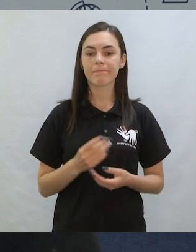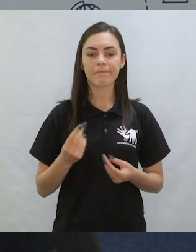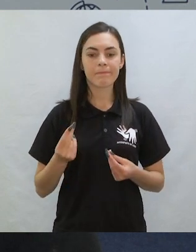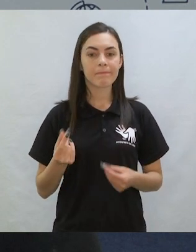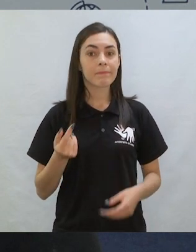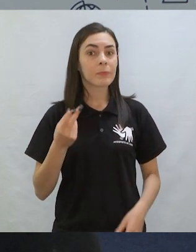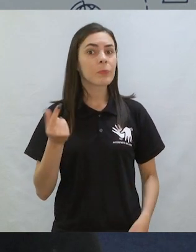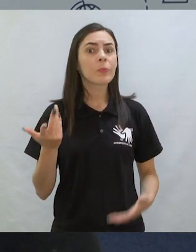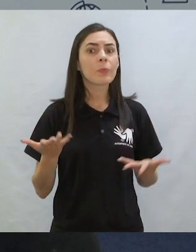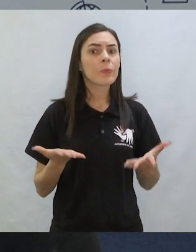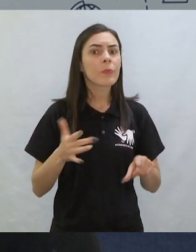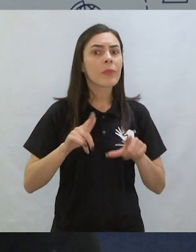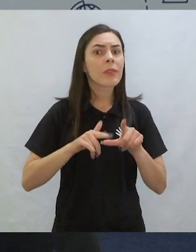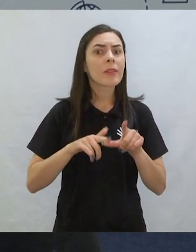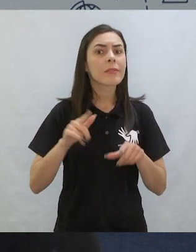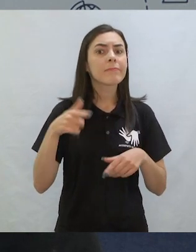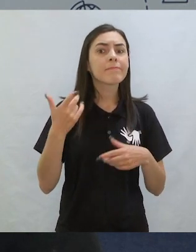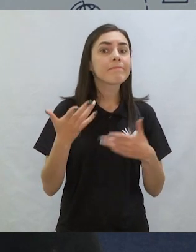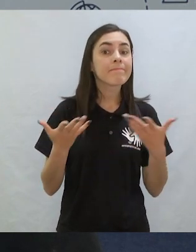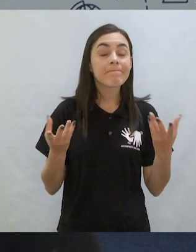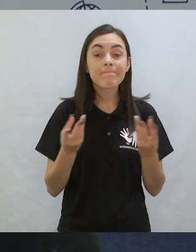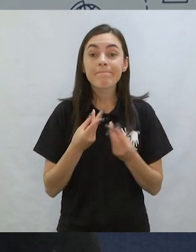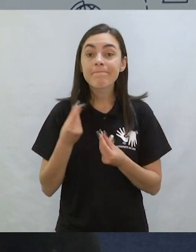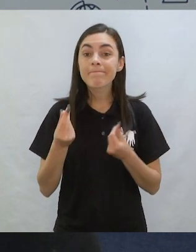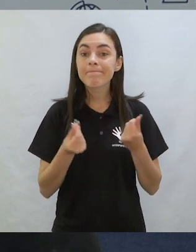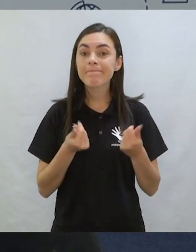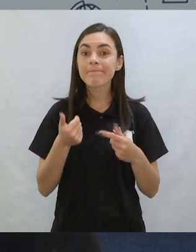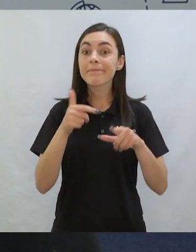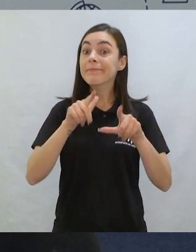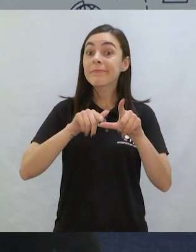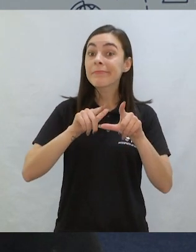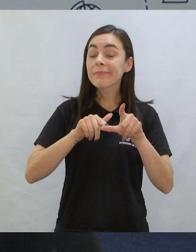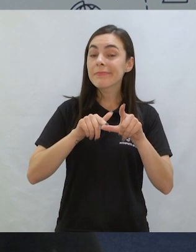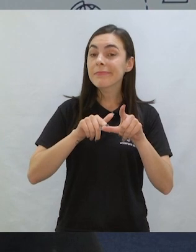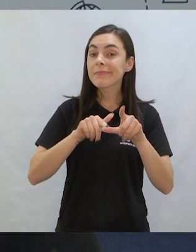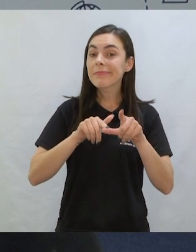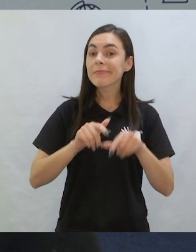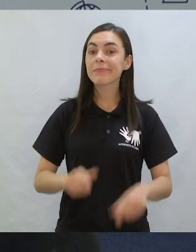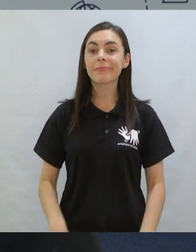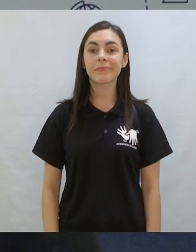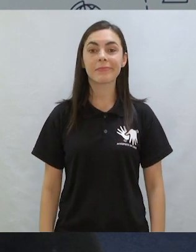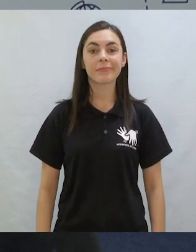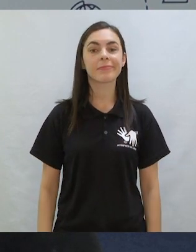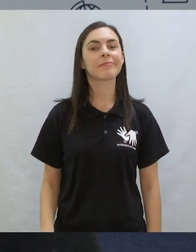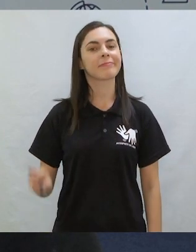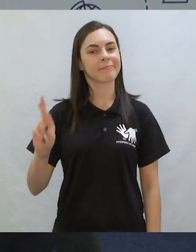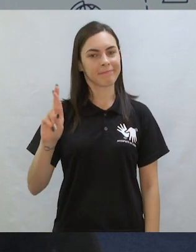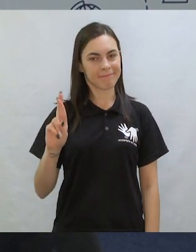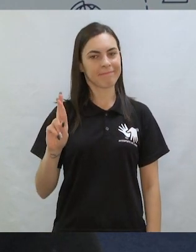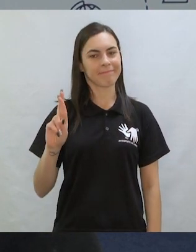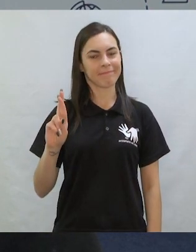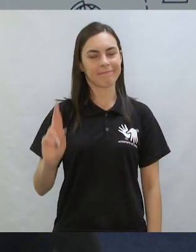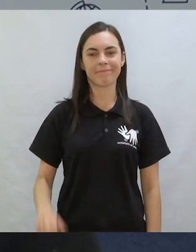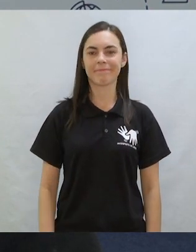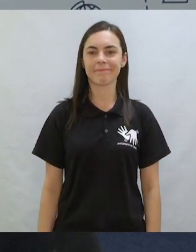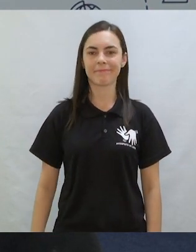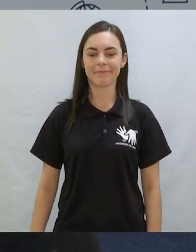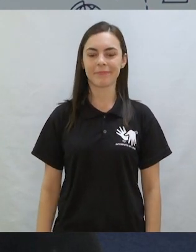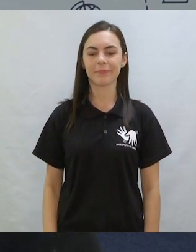Vo-lum-tá. Qual é a próxima? Próxima letra é a letra